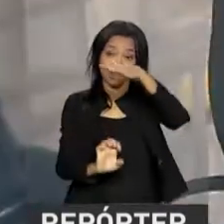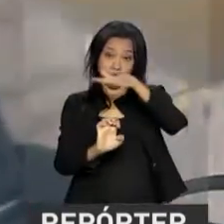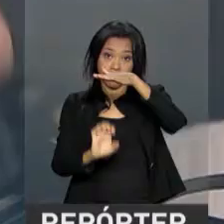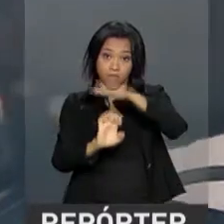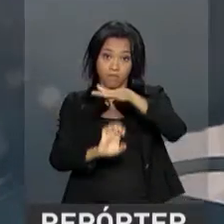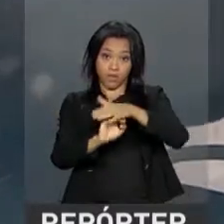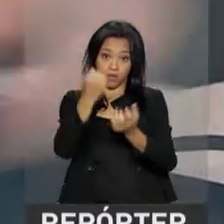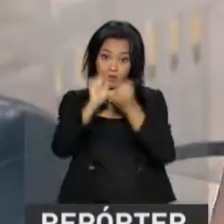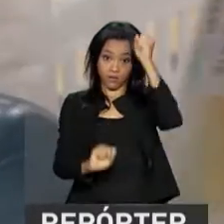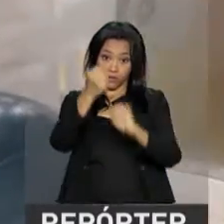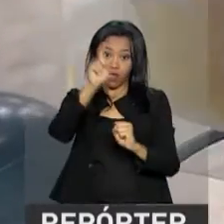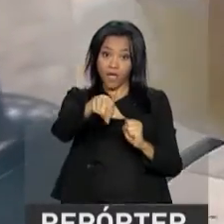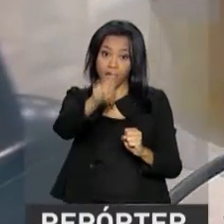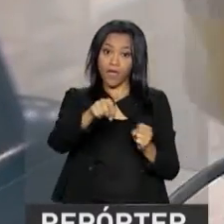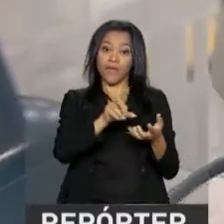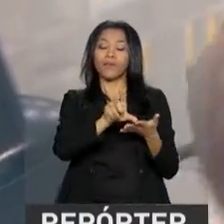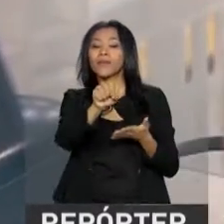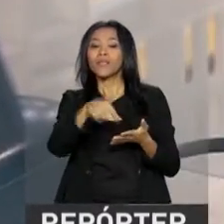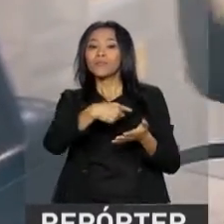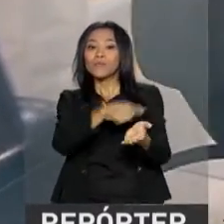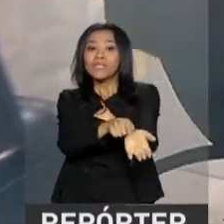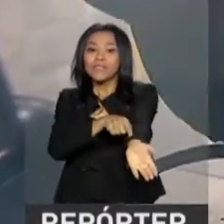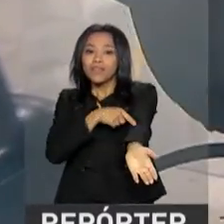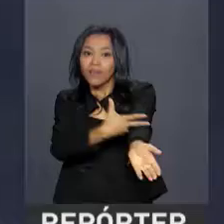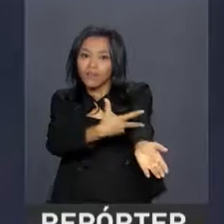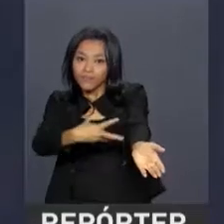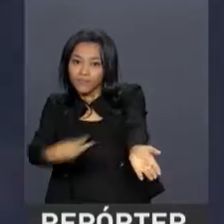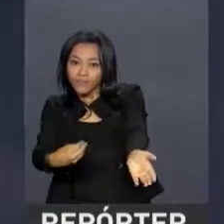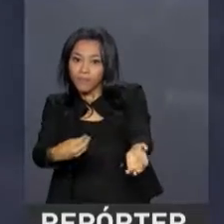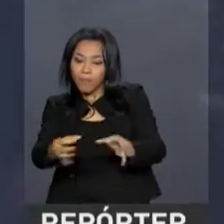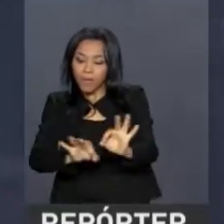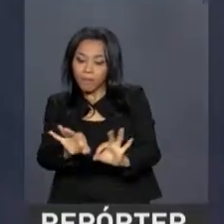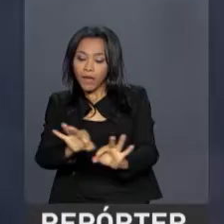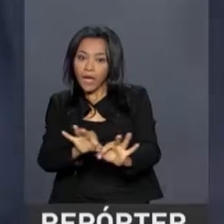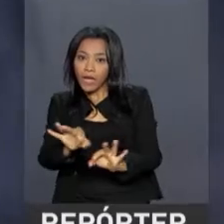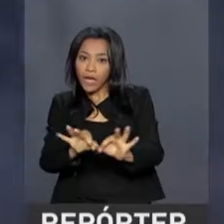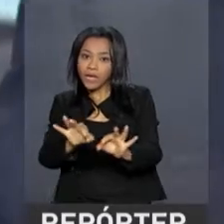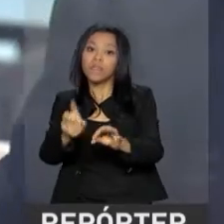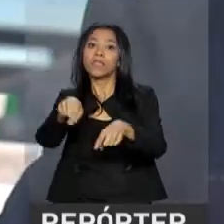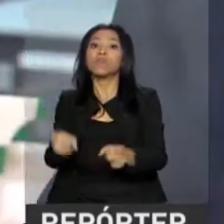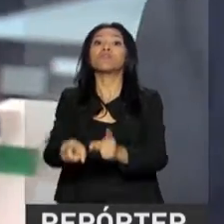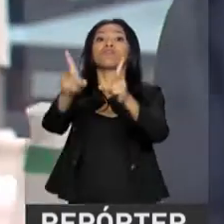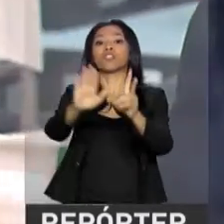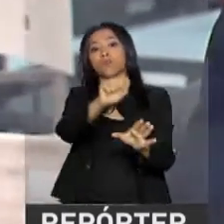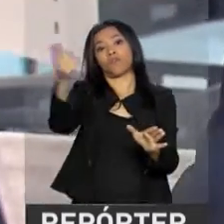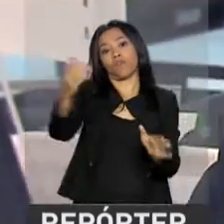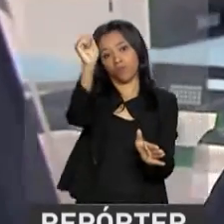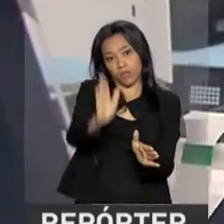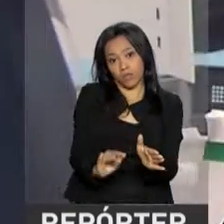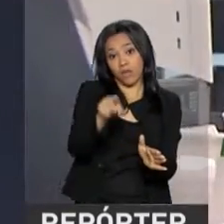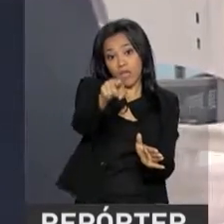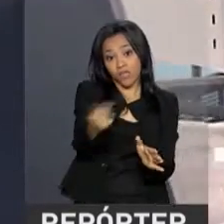plasma, derivado do sangue, colhido nos hemocentros do país, prepara o material e encaminha para o exterior. O produto